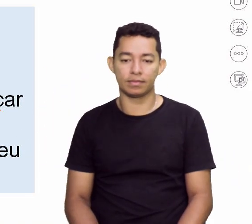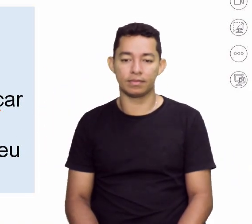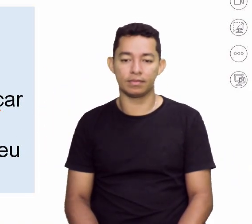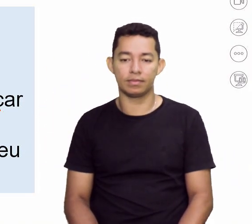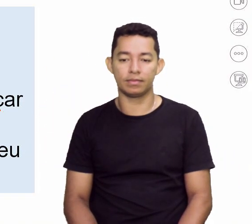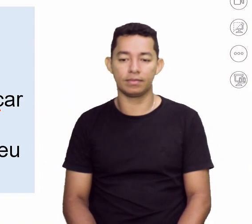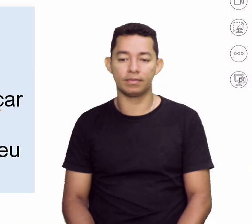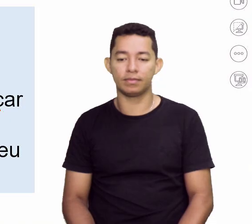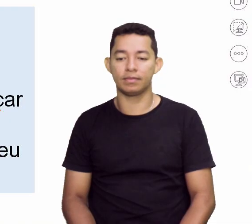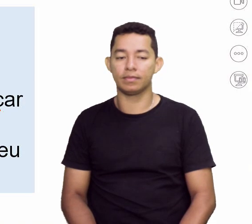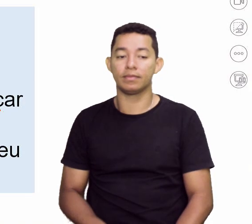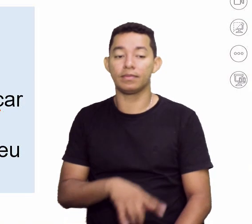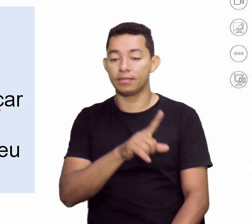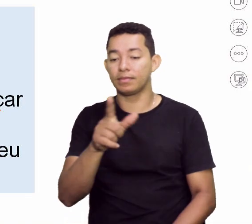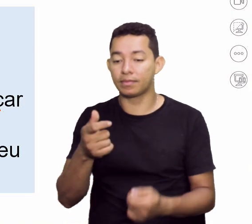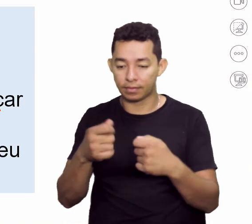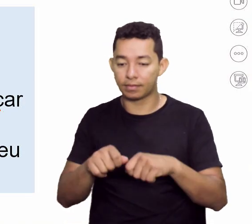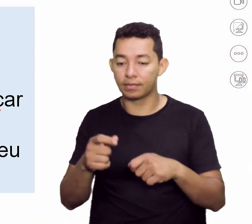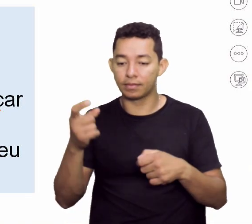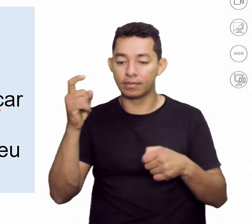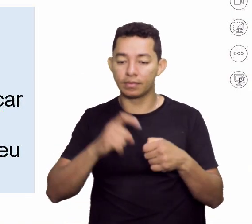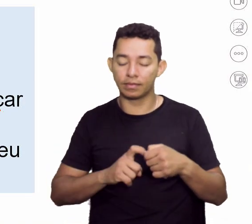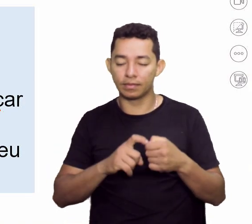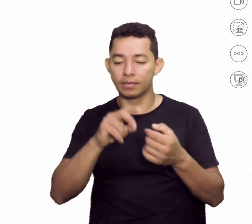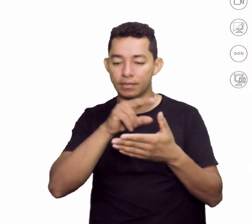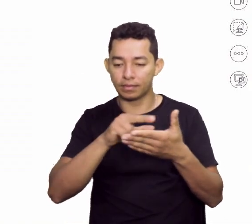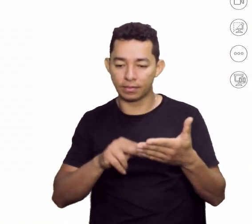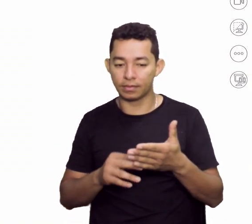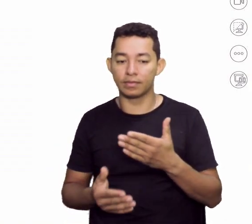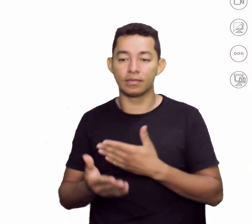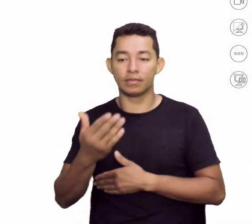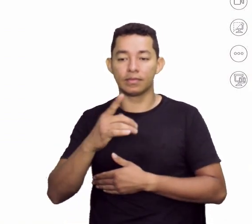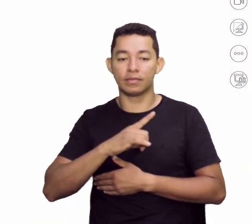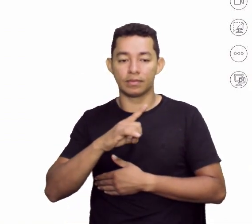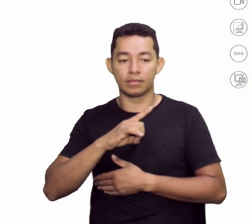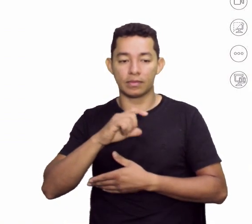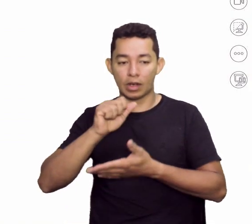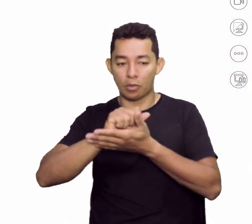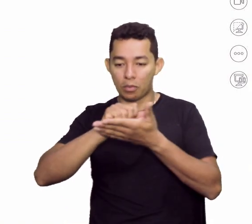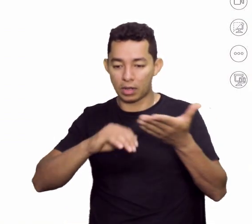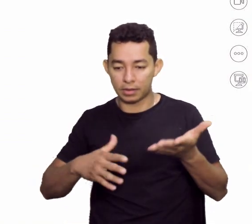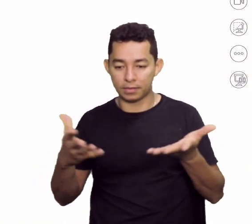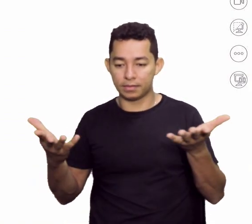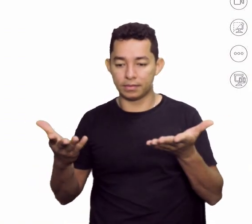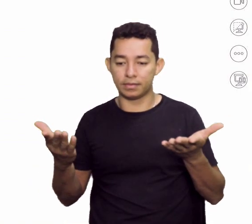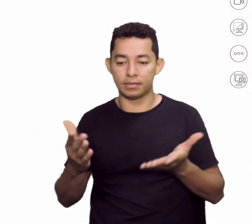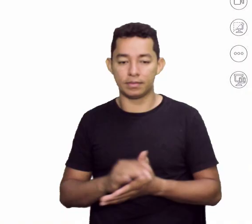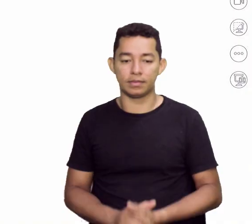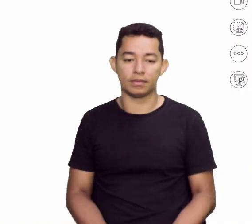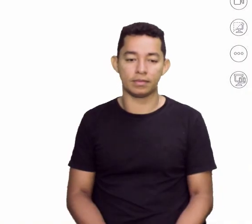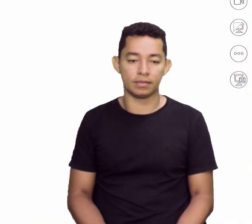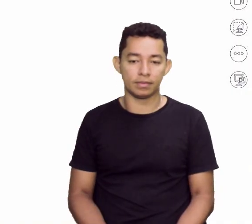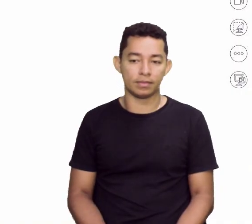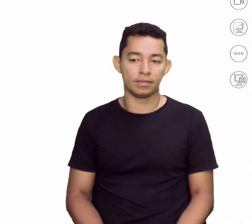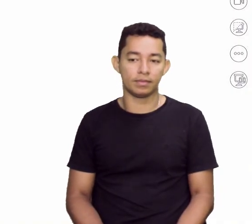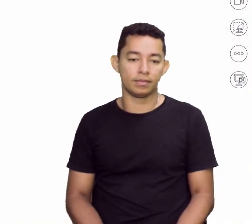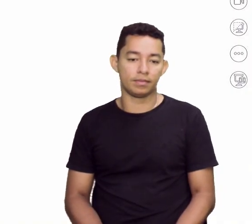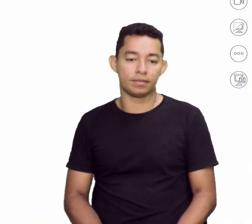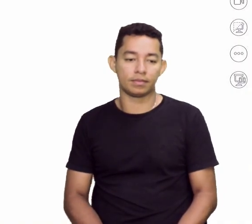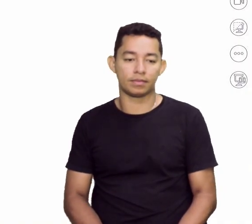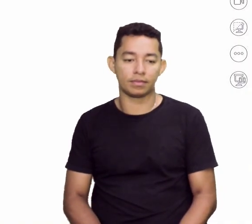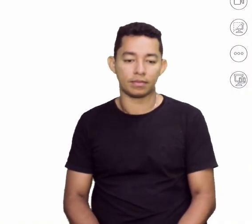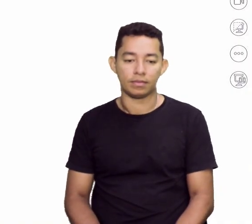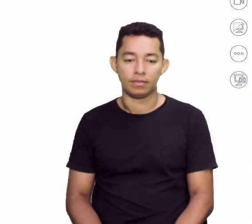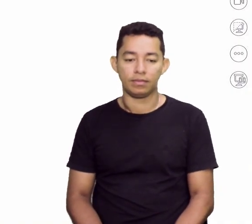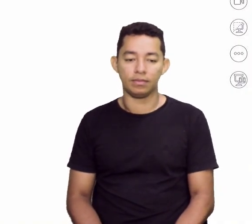eu falei, se você precisar, volte aí e leia. Vamos ver uma atividade, né? Olha aqui, ó. Essa aqui